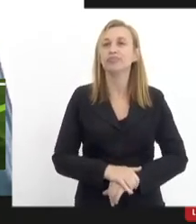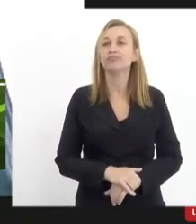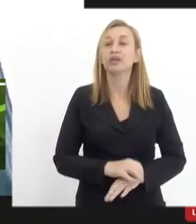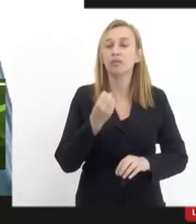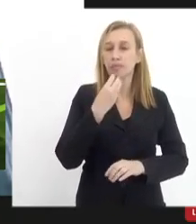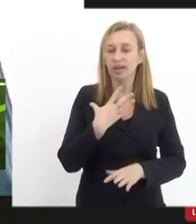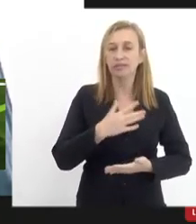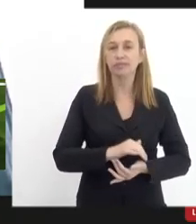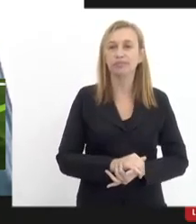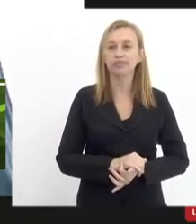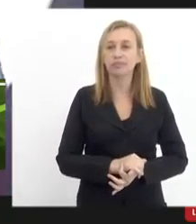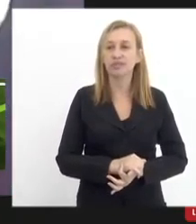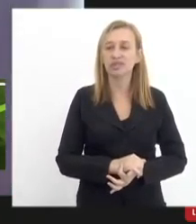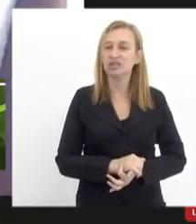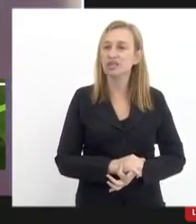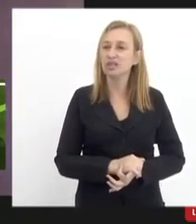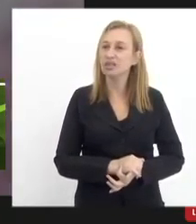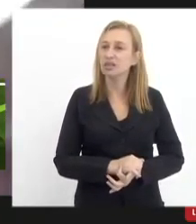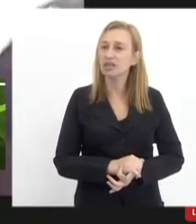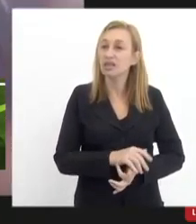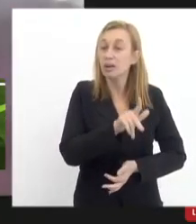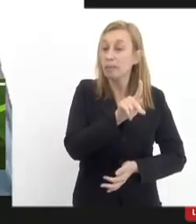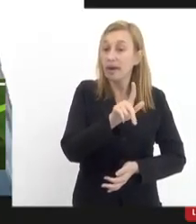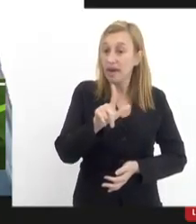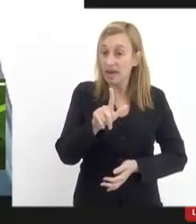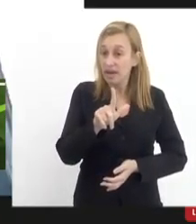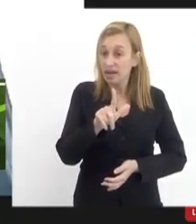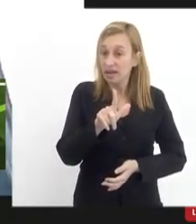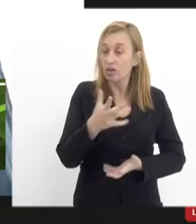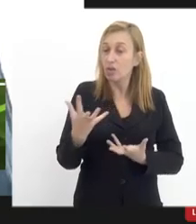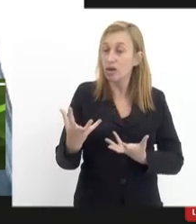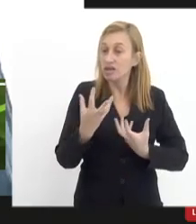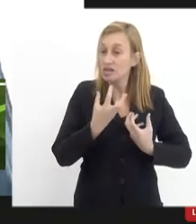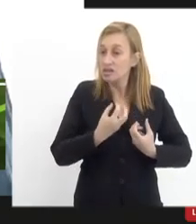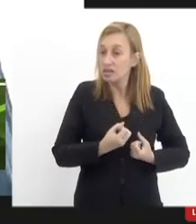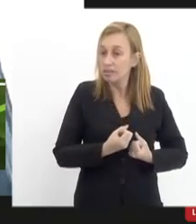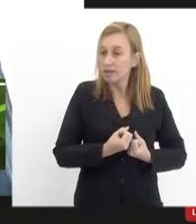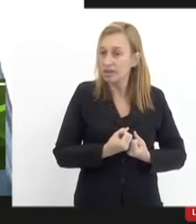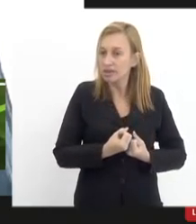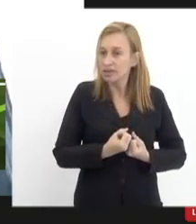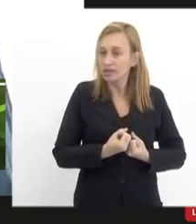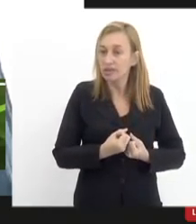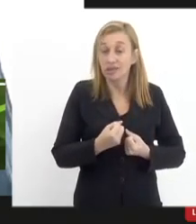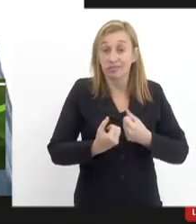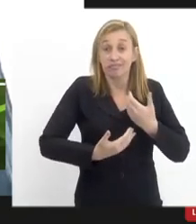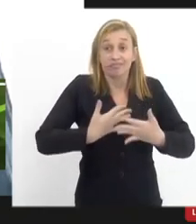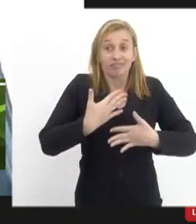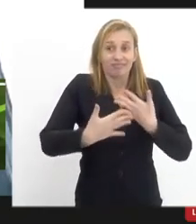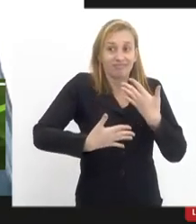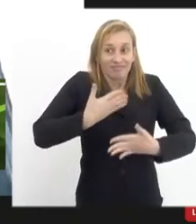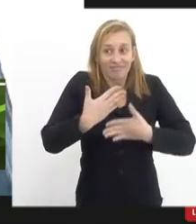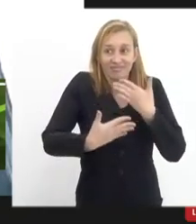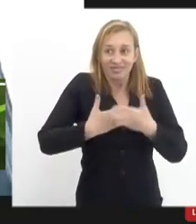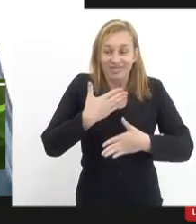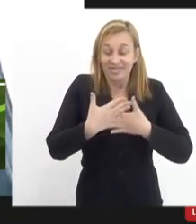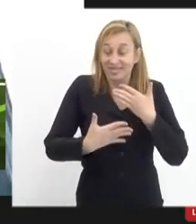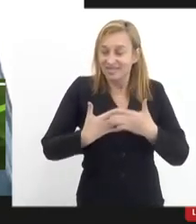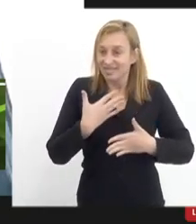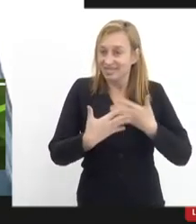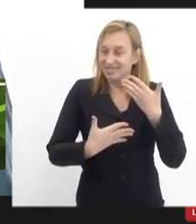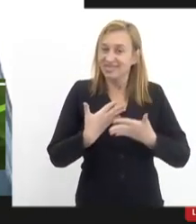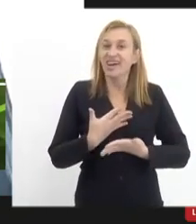Bem, sobre esse PL, eu recebi com grande felicidade, grande animação.